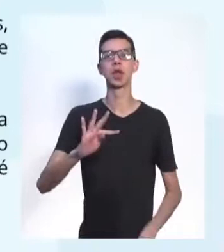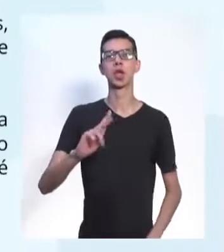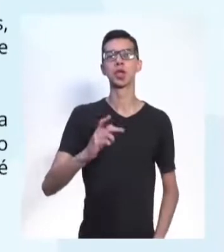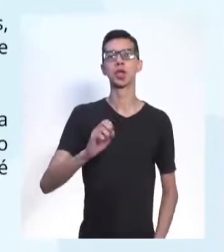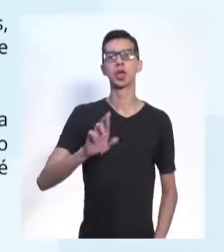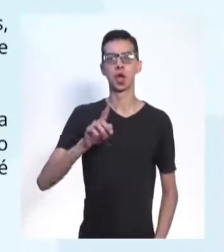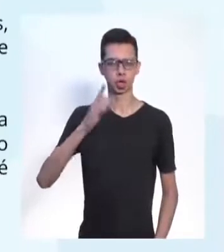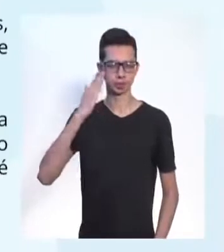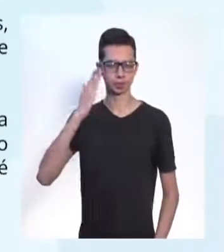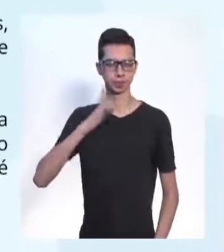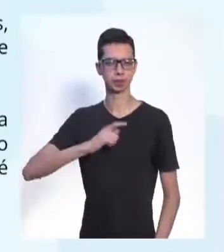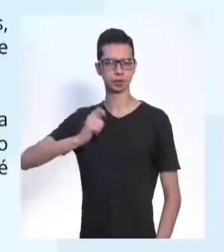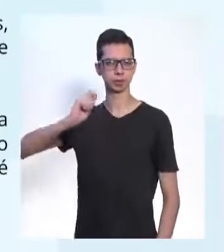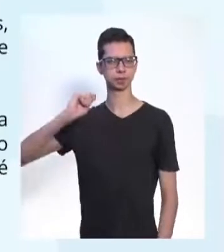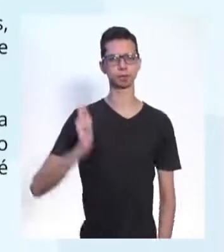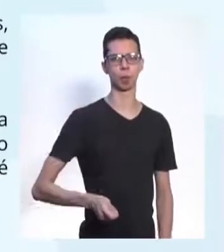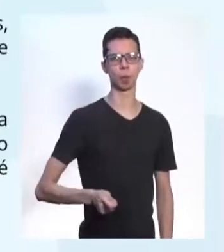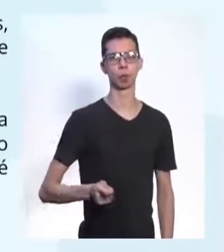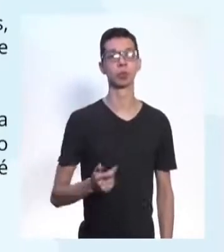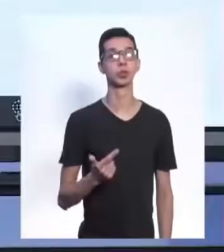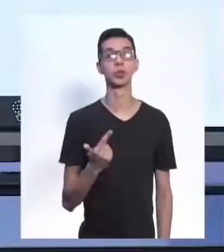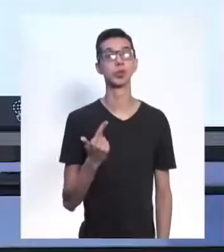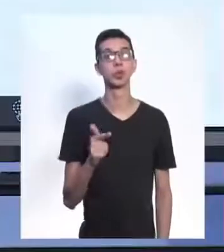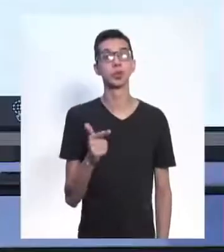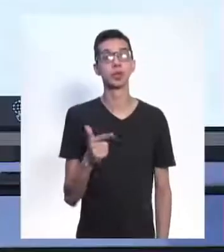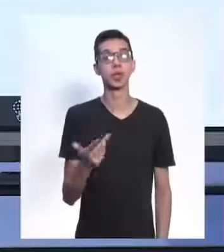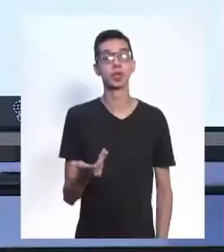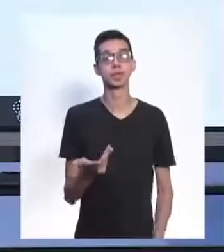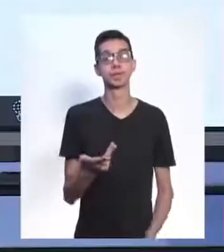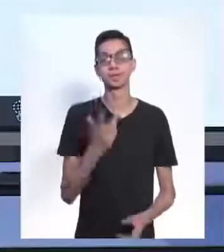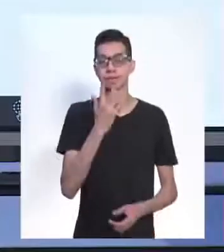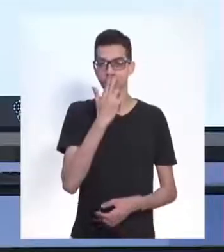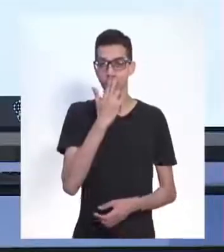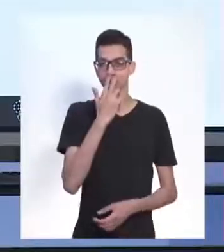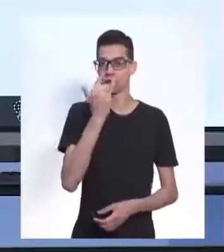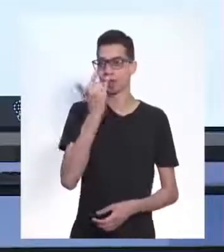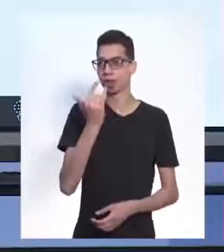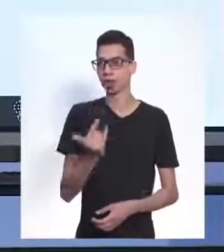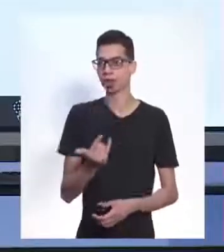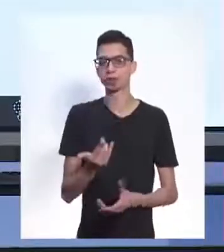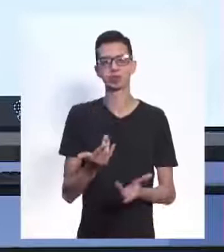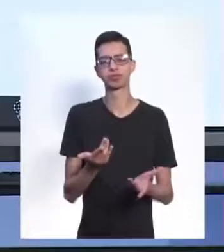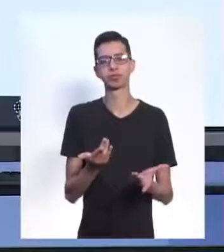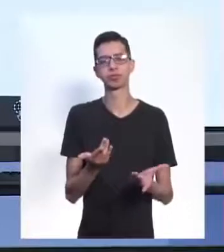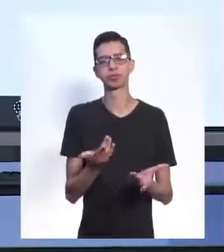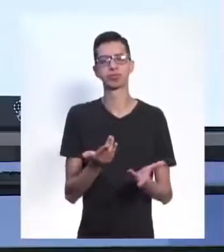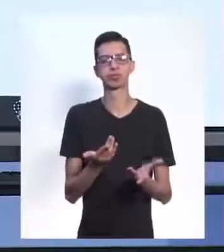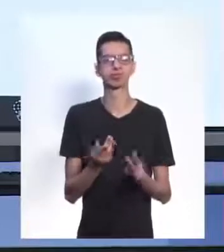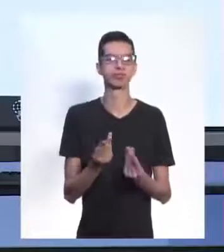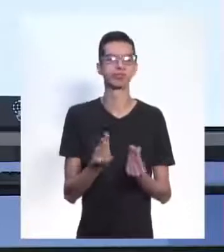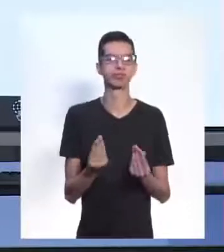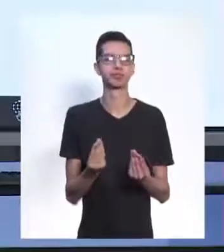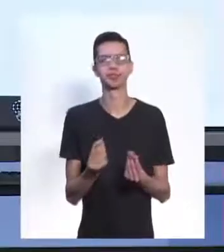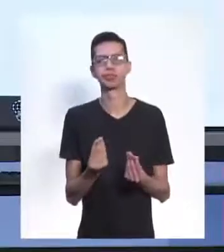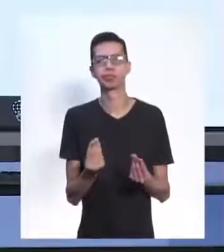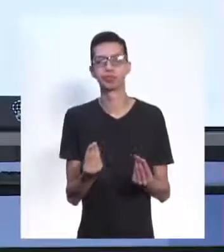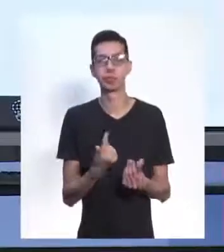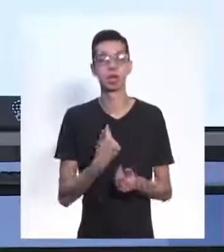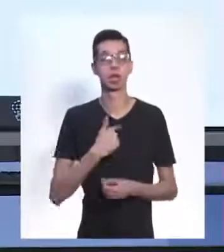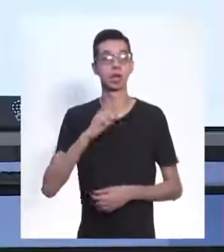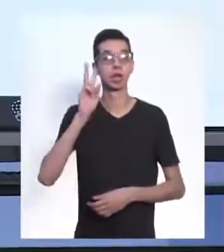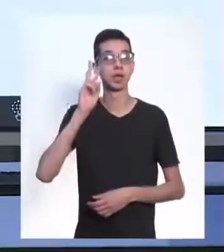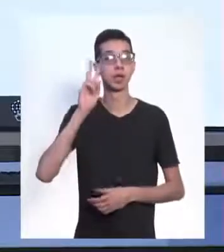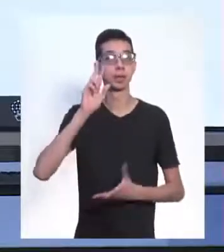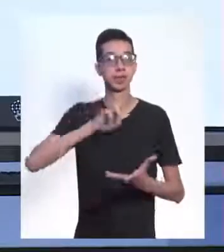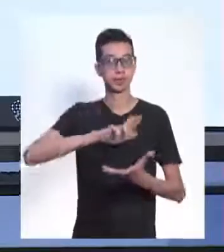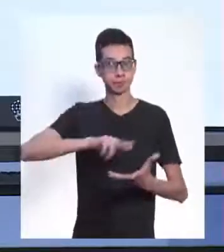Né? Sem o martelo, perde um pouco o encanto, Thor, tá? Tô lembrando de cabeça aqui, alguns tem muito mais,